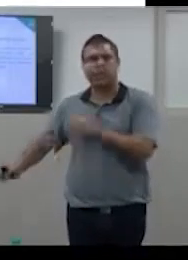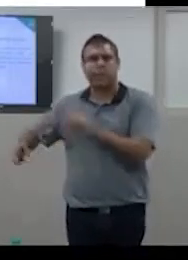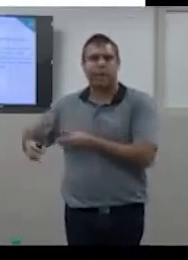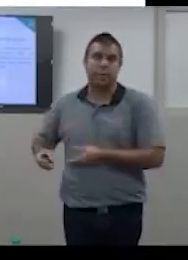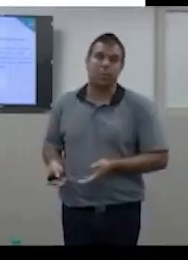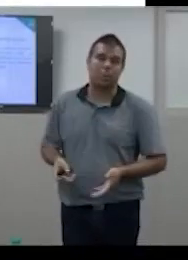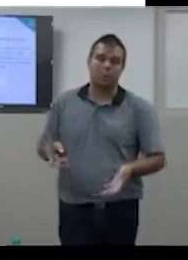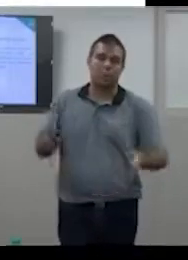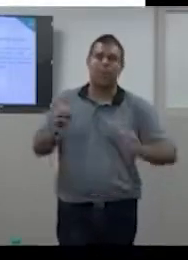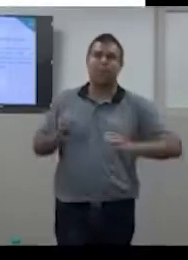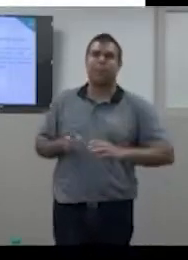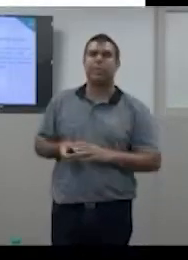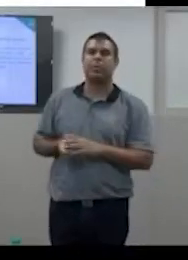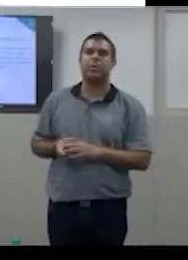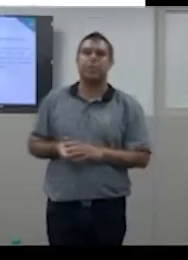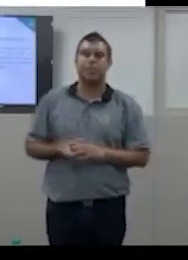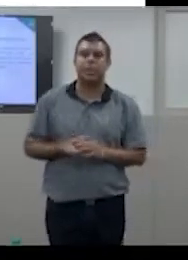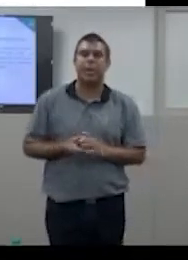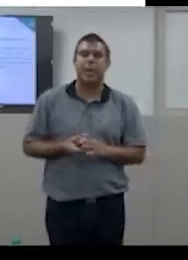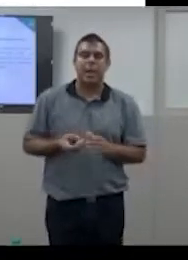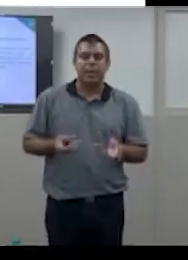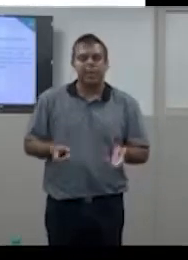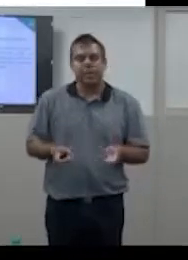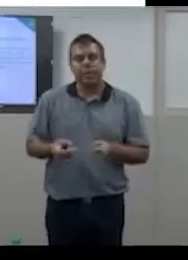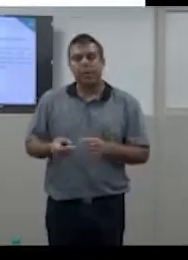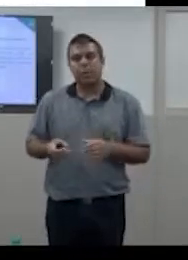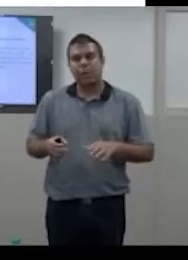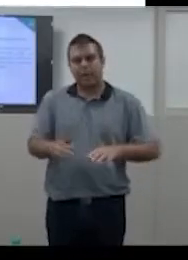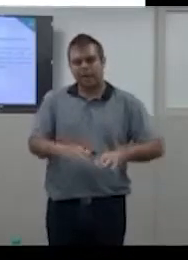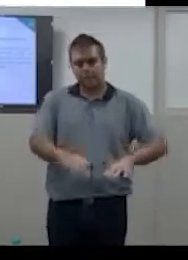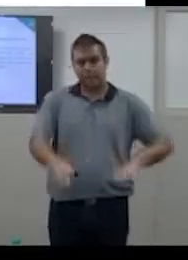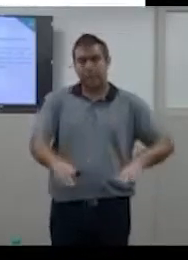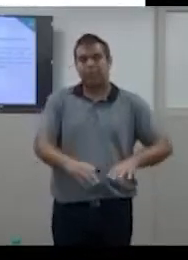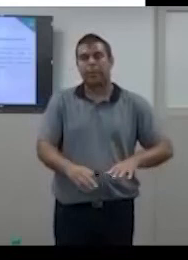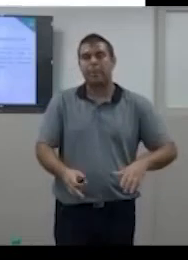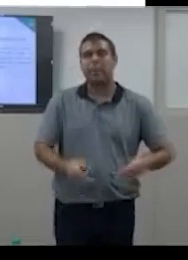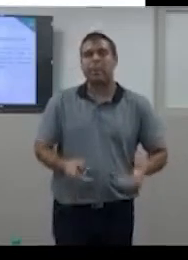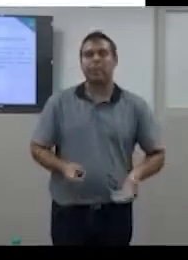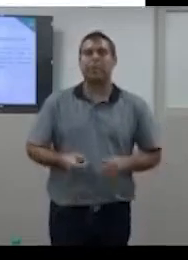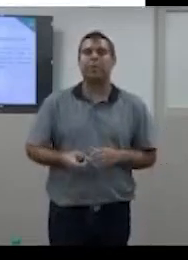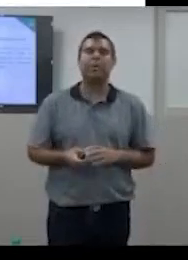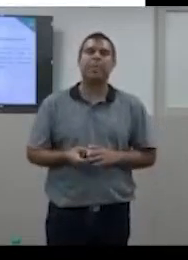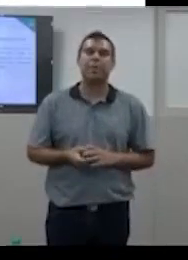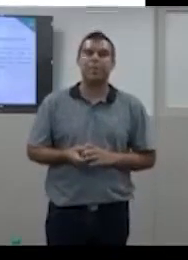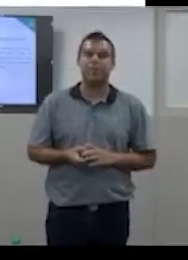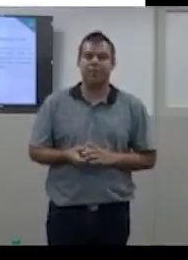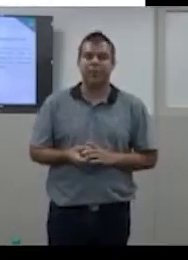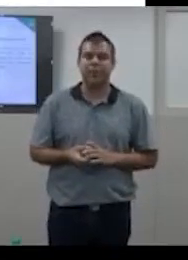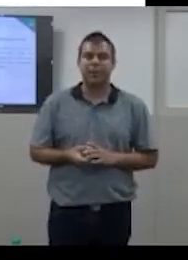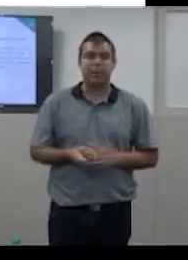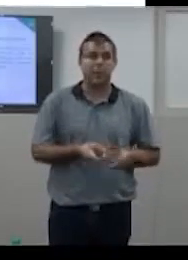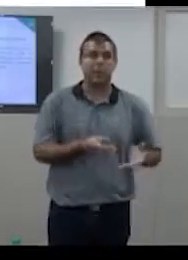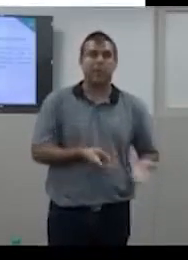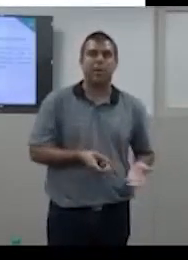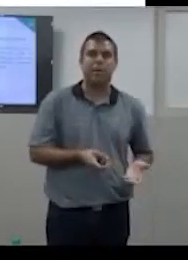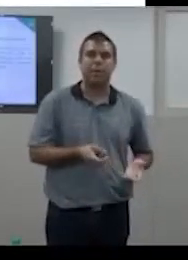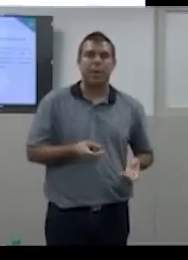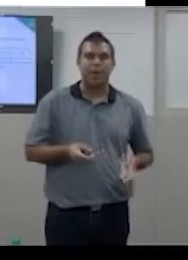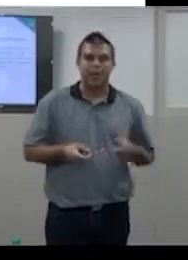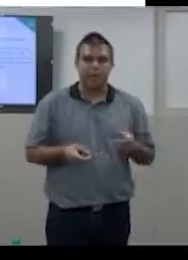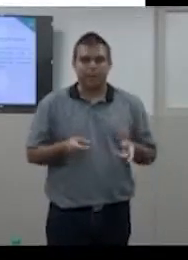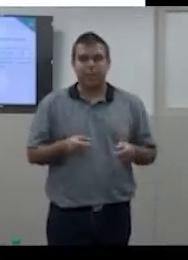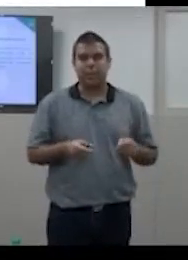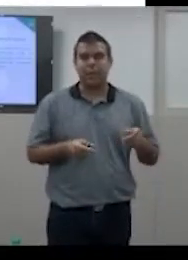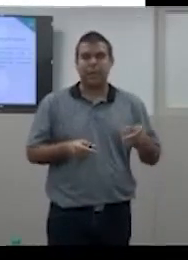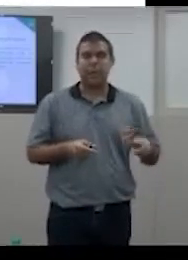depois que vocês almoçaram ou jantaram, dependendo do conceito aí, se você for olhar o que sobrou embaixo, o que sobrou embaixo é a cinza, já não é o